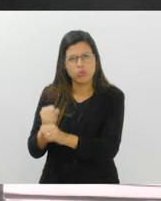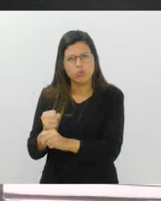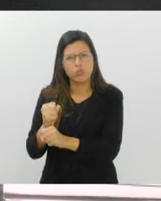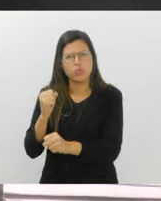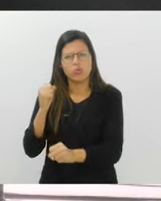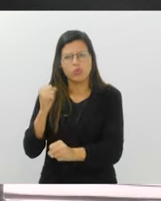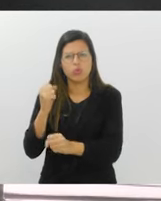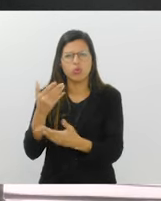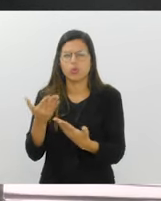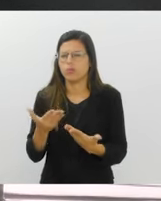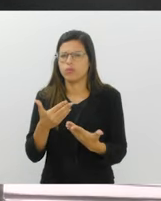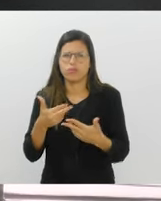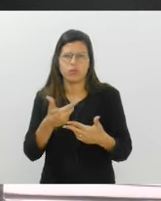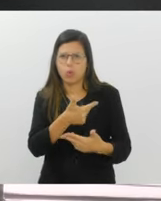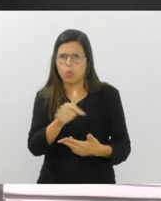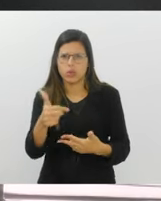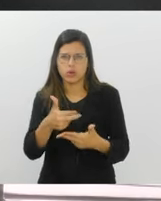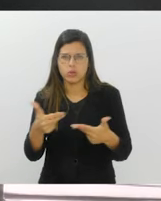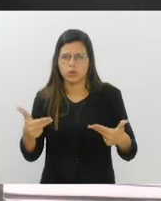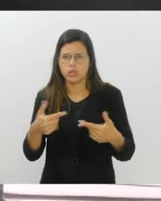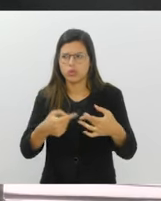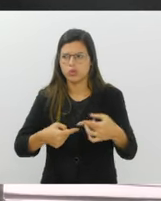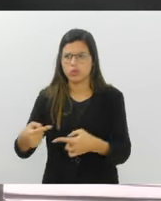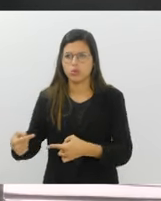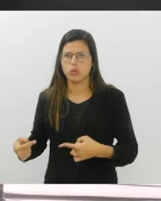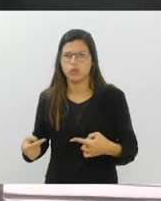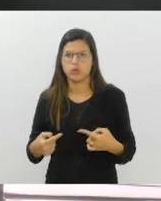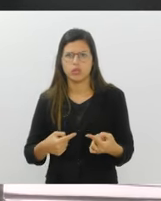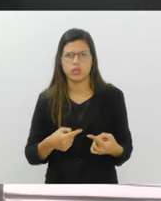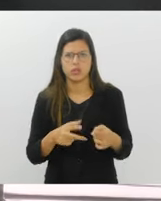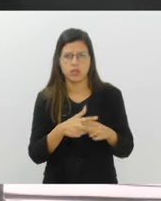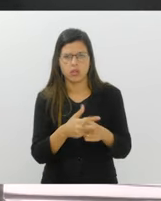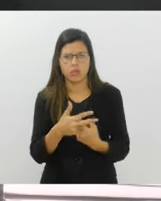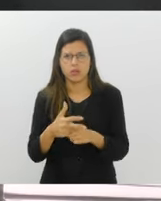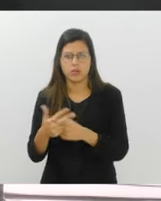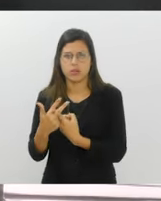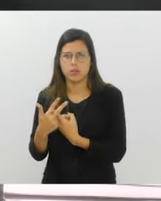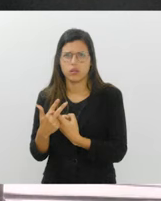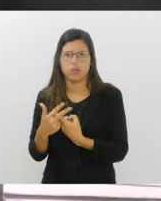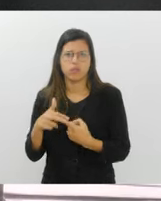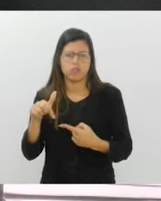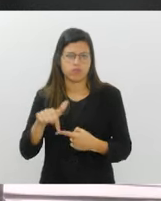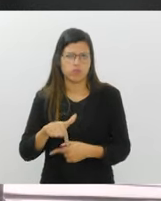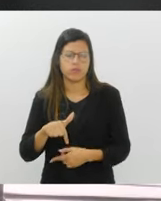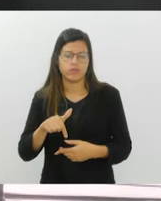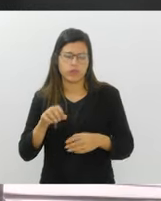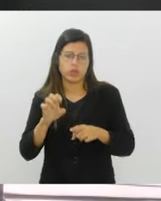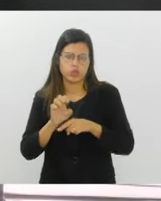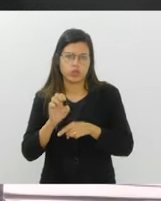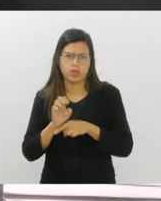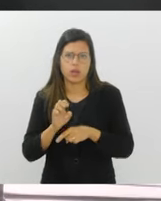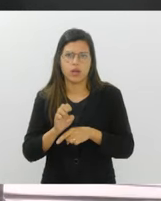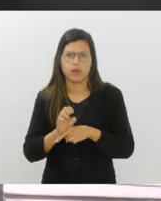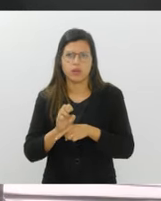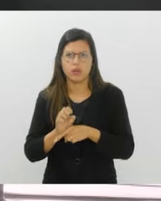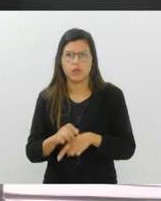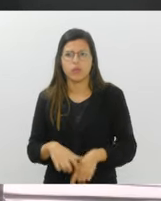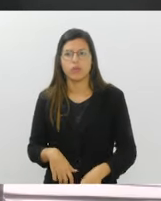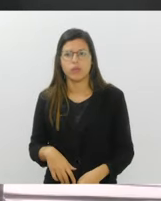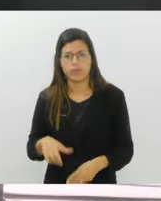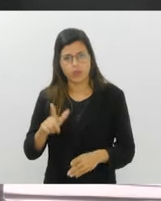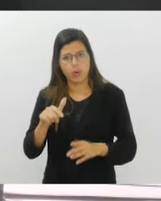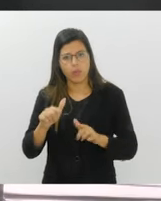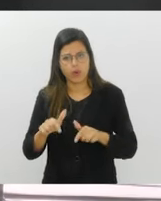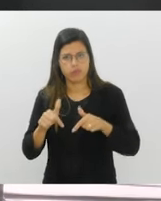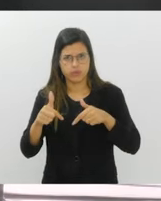coisas a serem discutidas. A manutenção do serviço seria honrada pelo Estado. Então, são contribuições efetivas que a agência